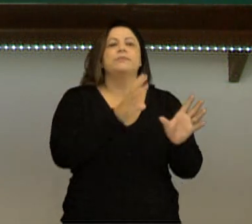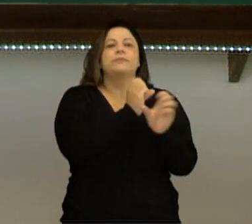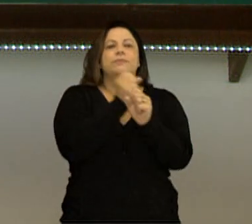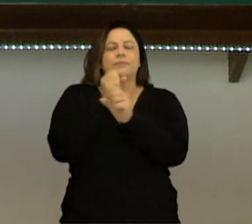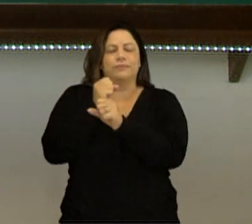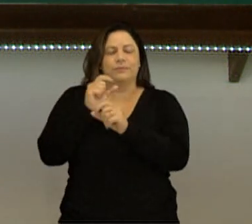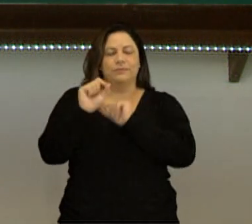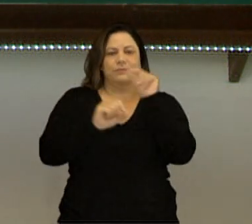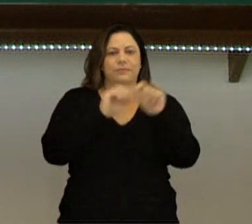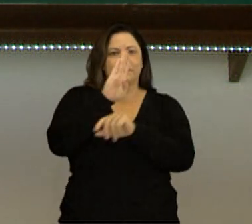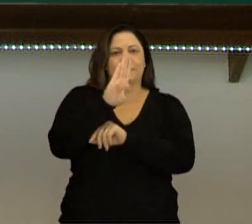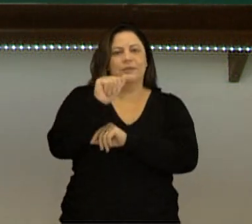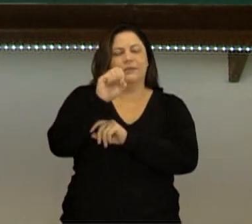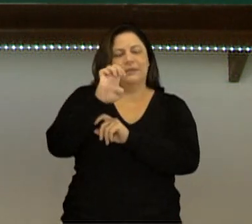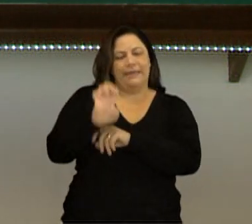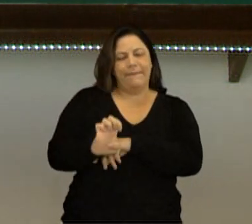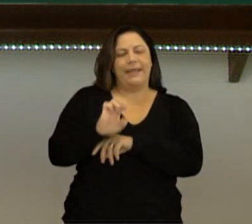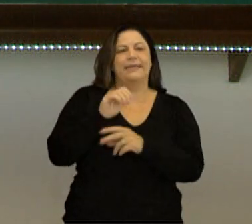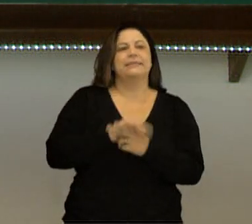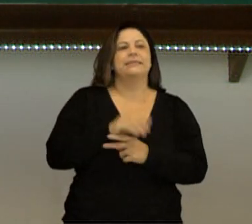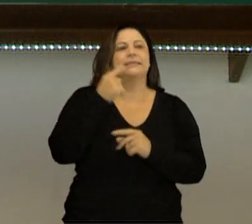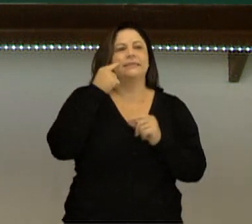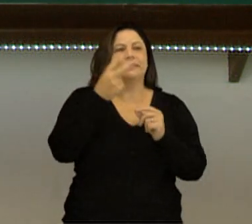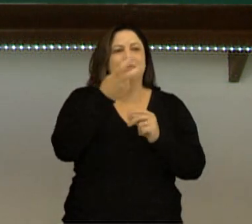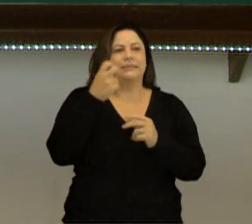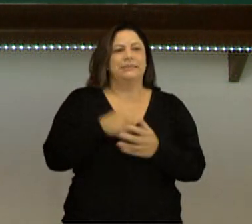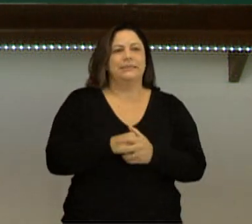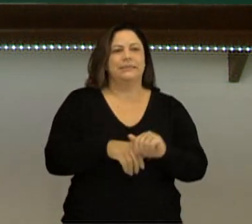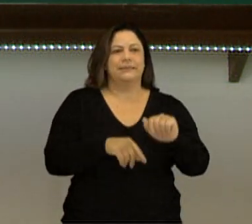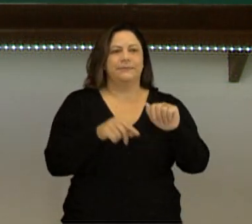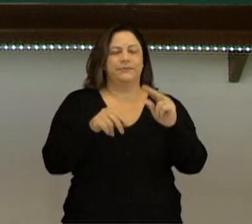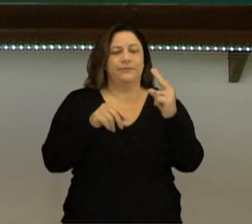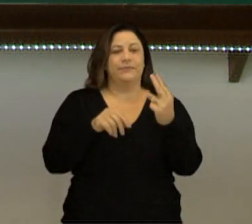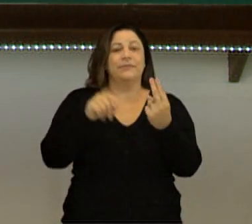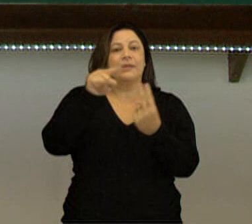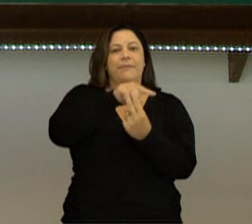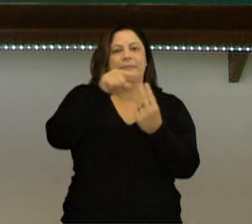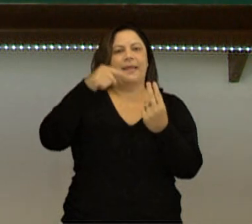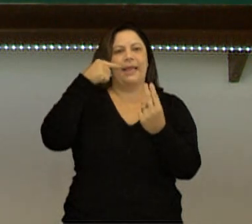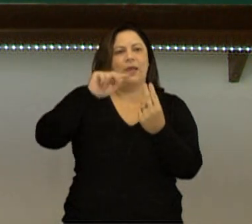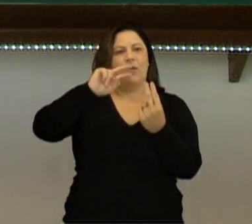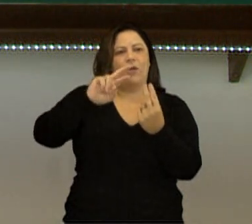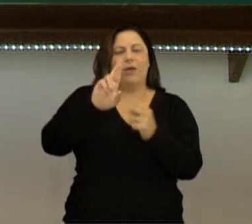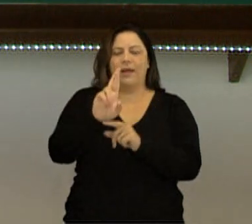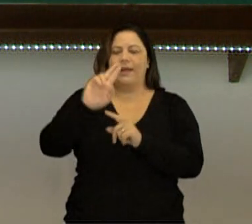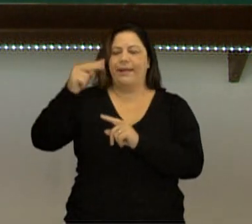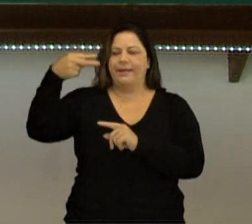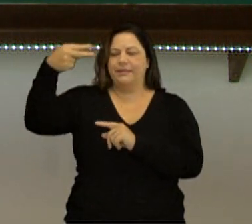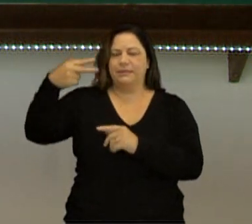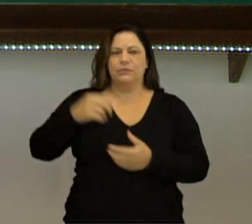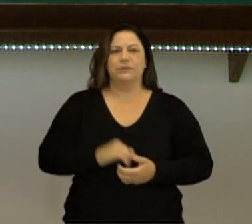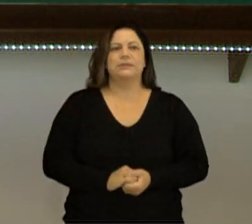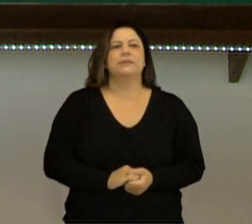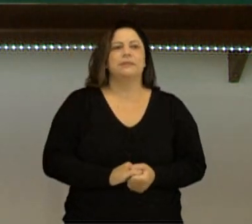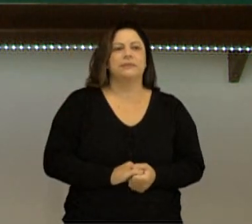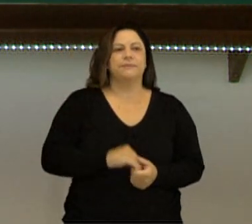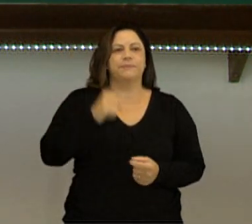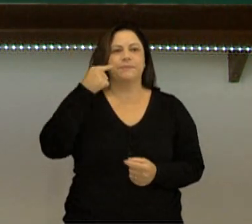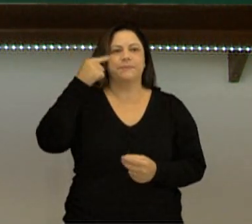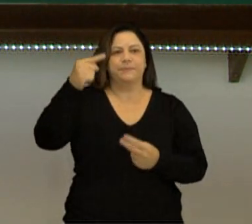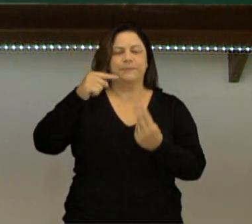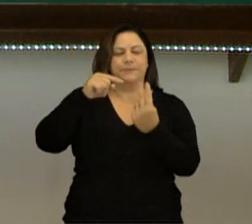base é o quê? πr ao quadrado. Substituindo o R, 4 ao quadrado 16, 16 π